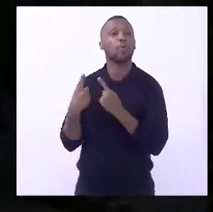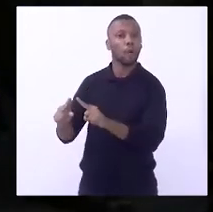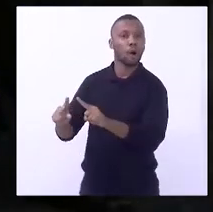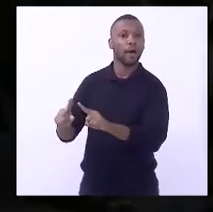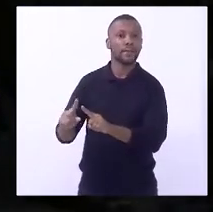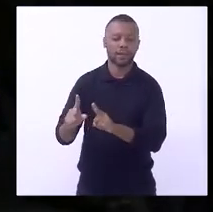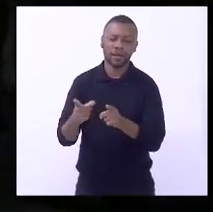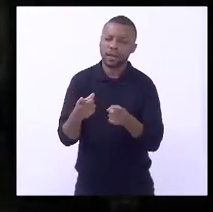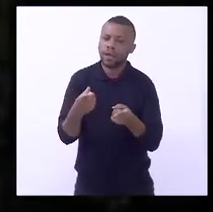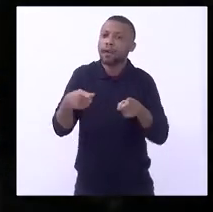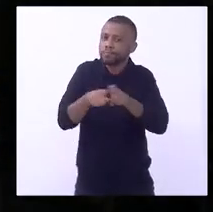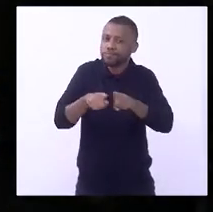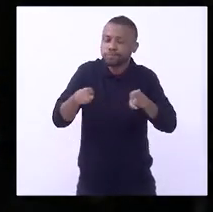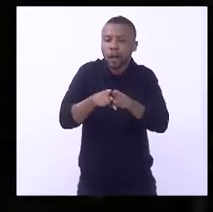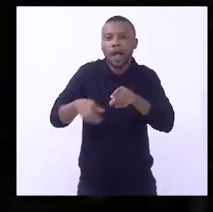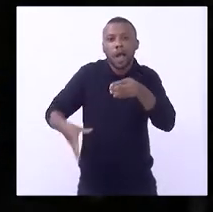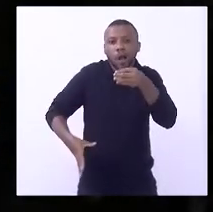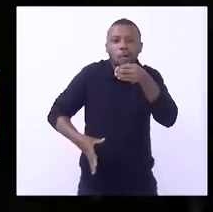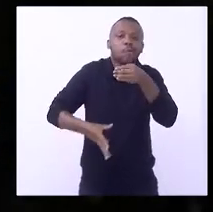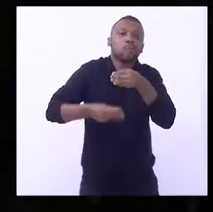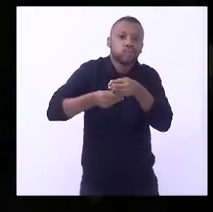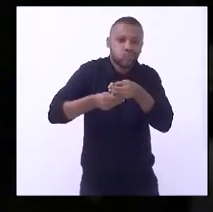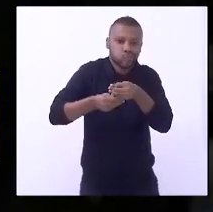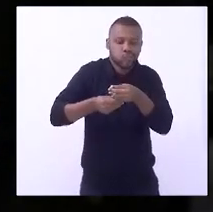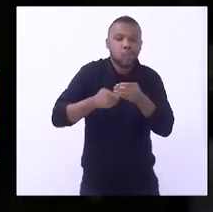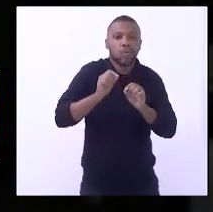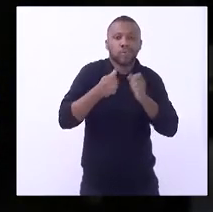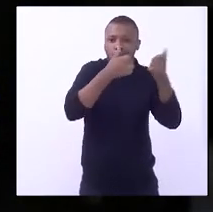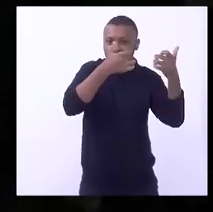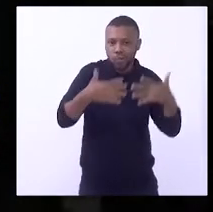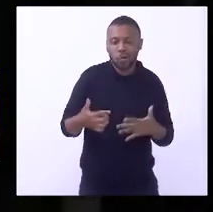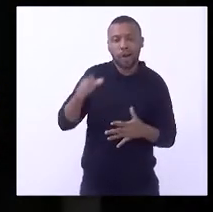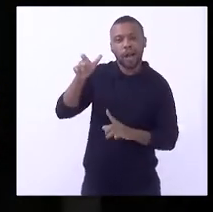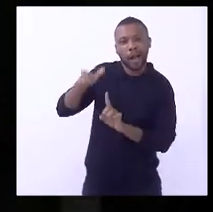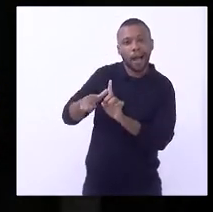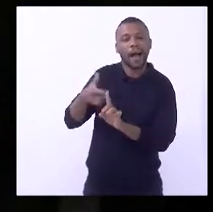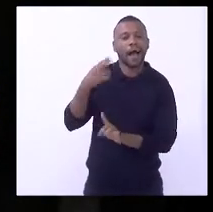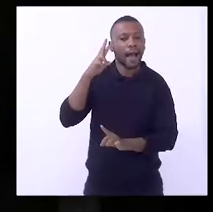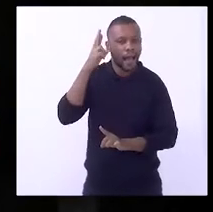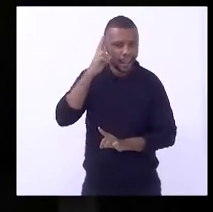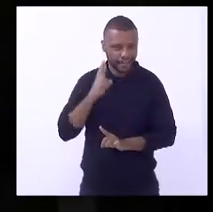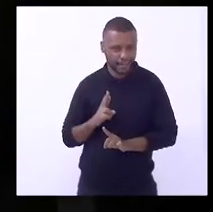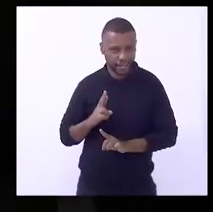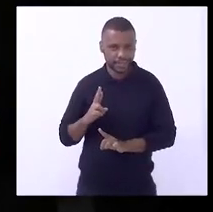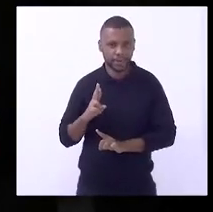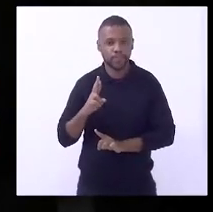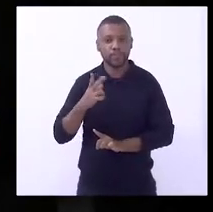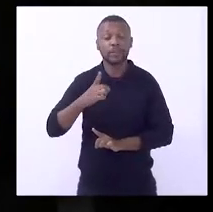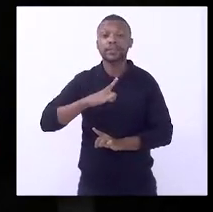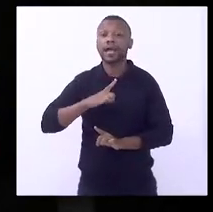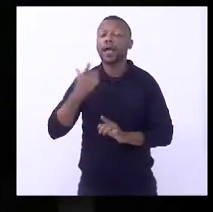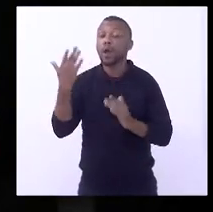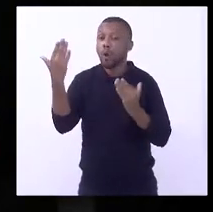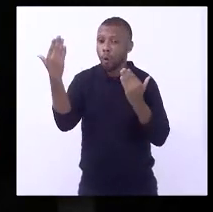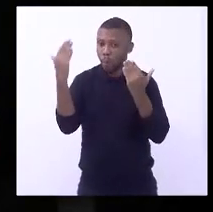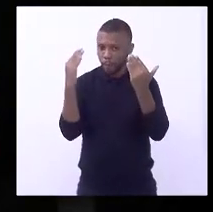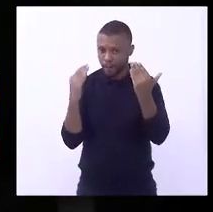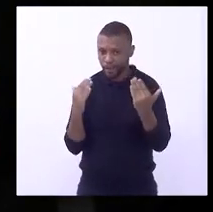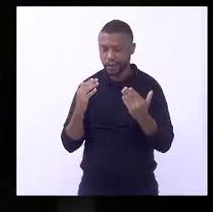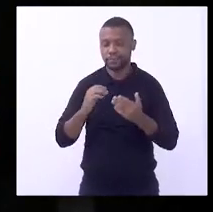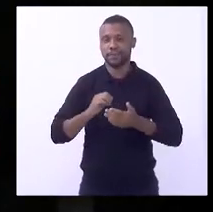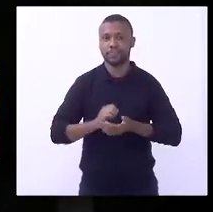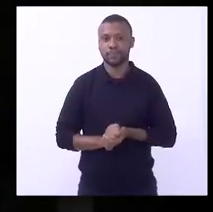o que disse a intrépida Renata de Souza, há uma distância entre a intenção e